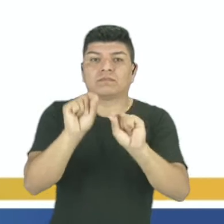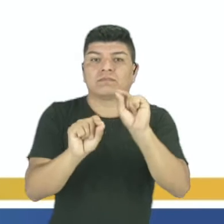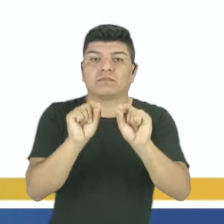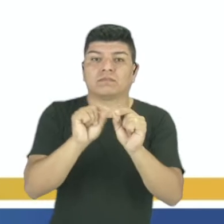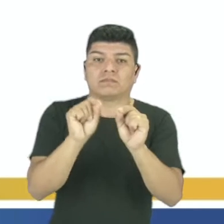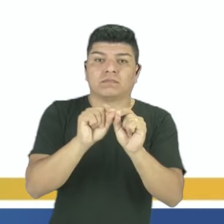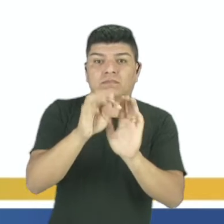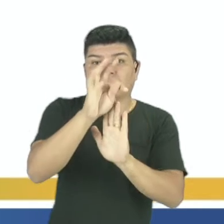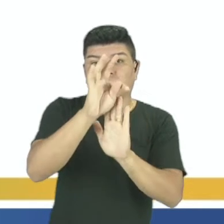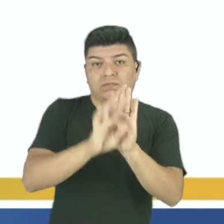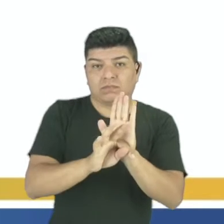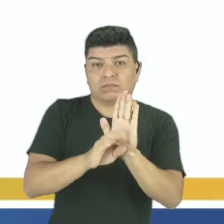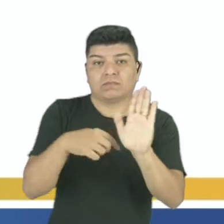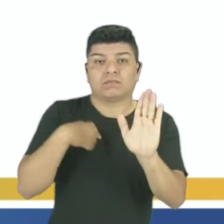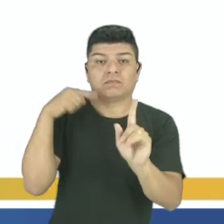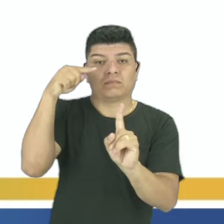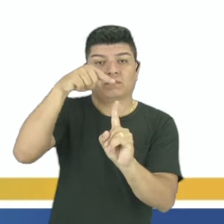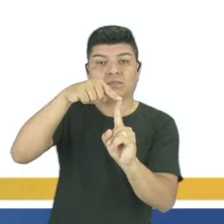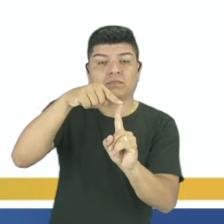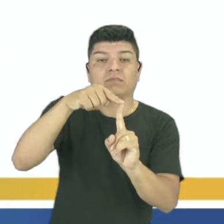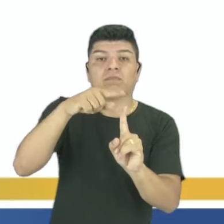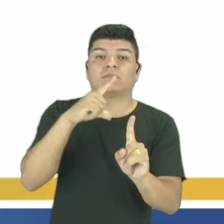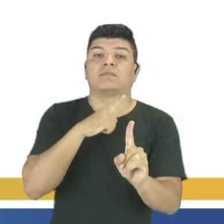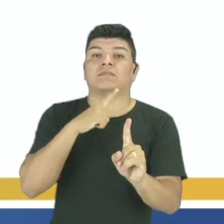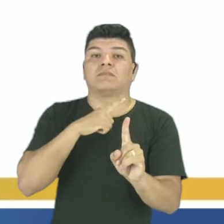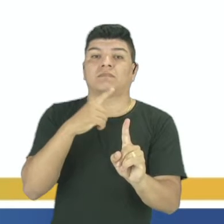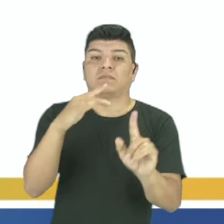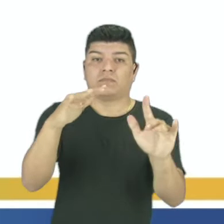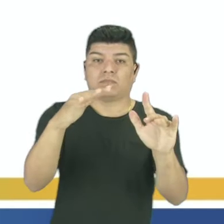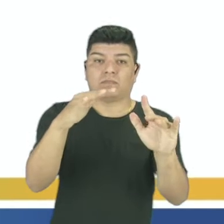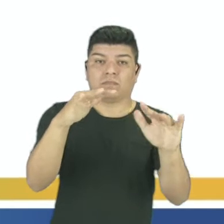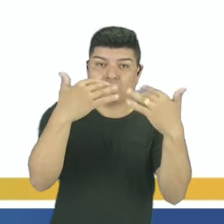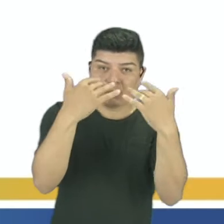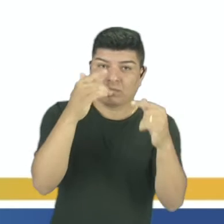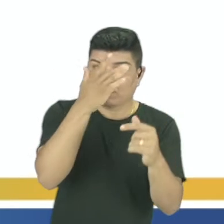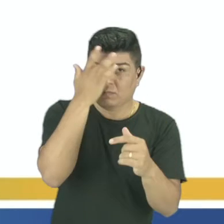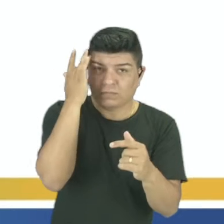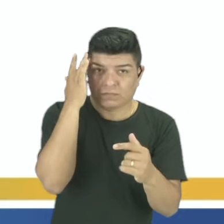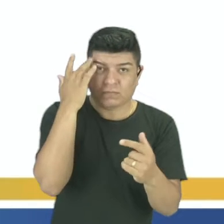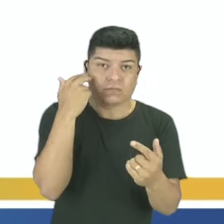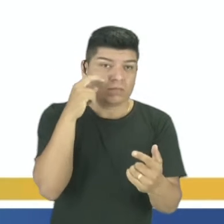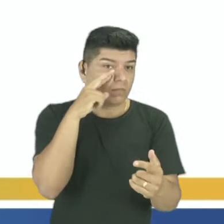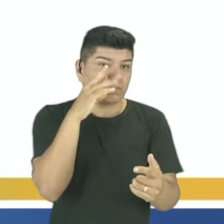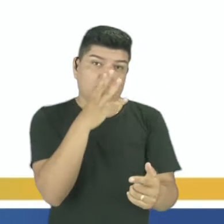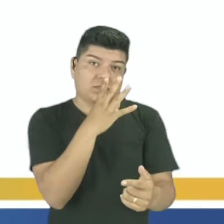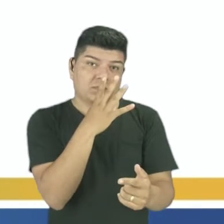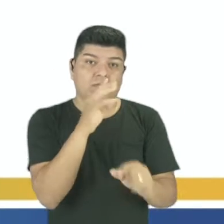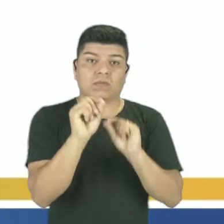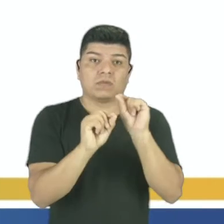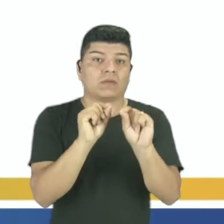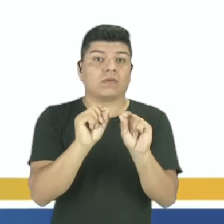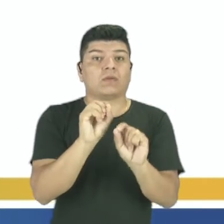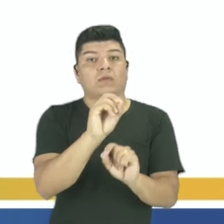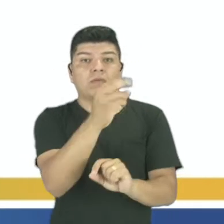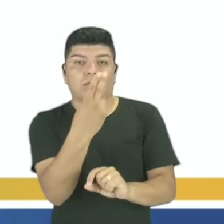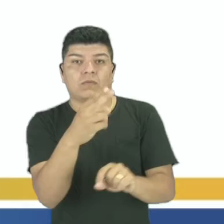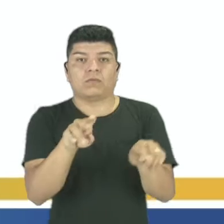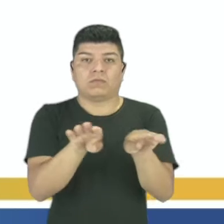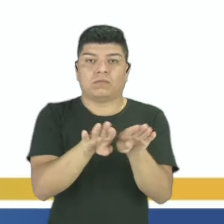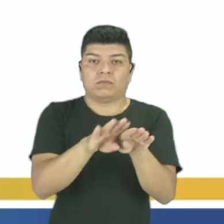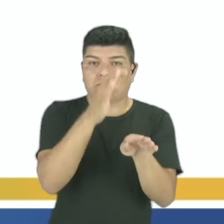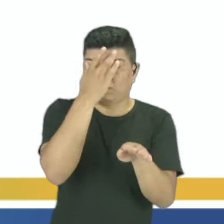produção textual que tem como objetivo chamar a atenção de uma determinada parte de consumidores ou